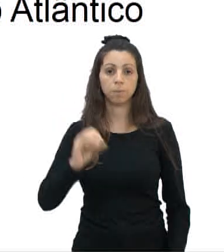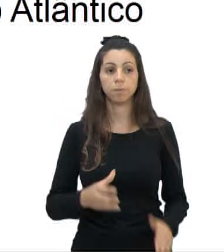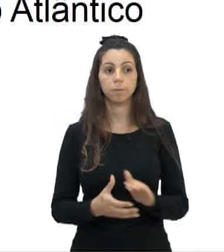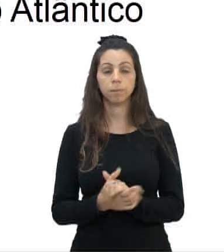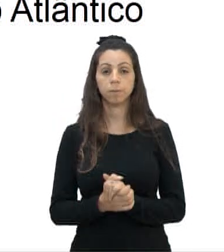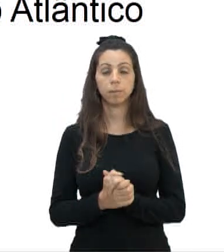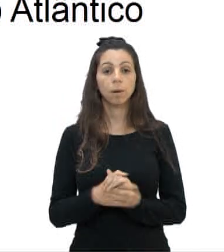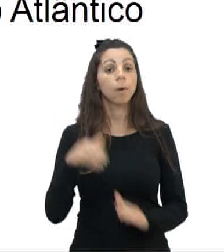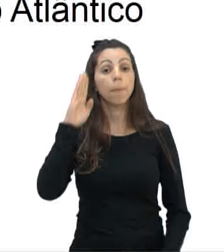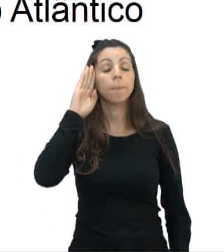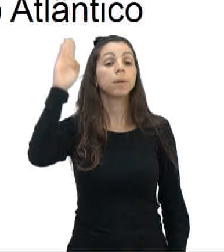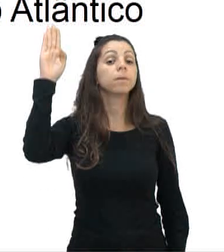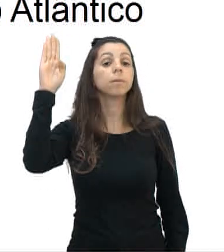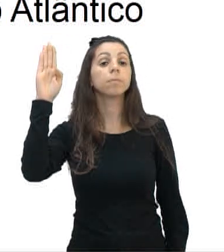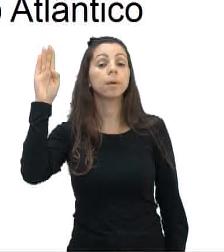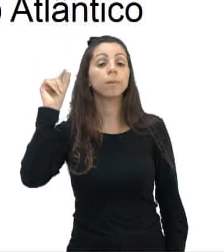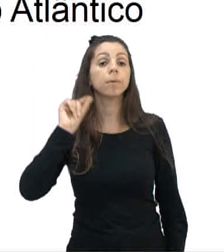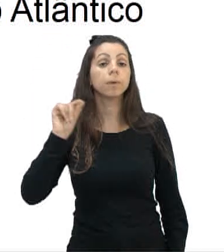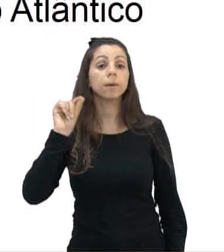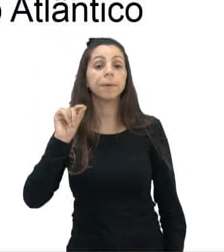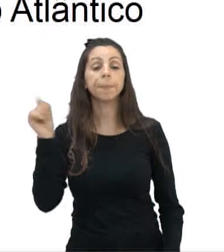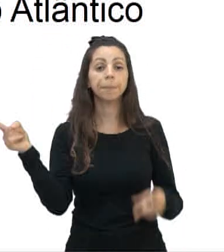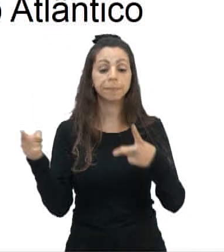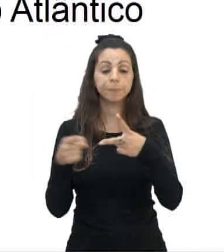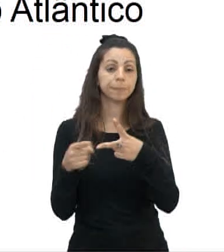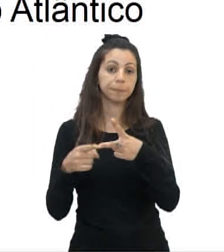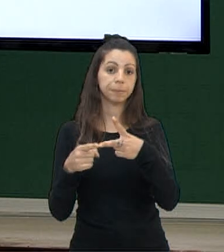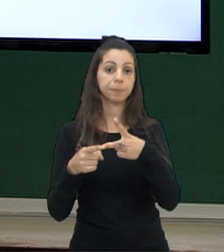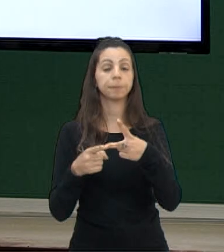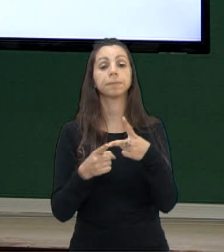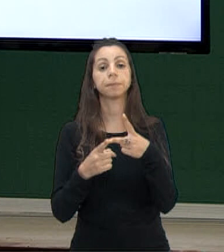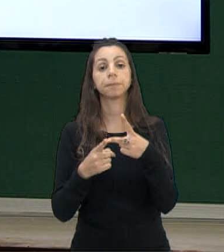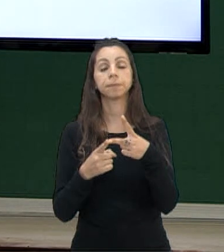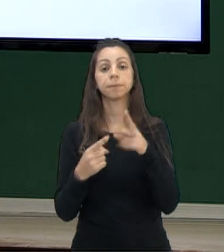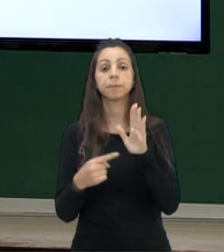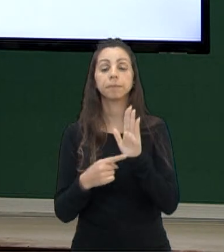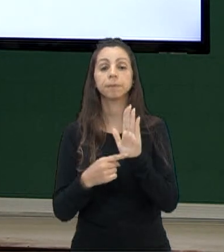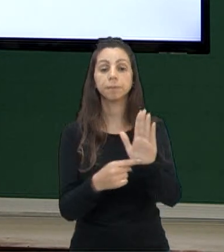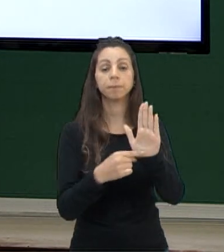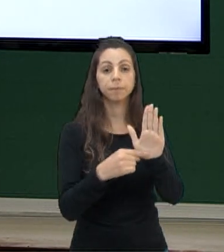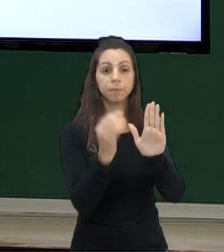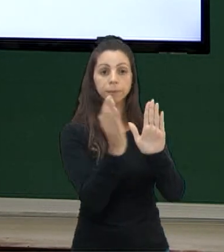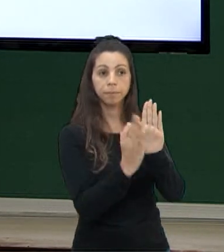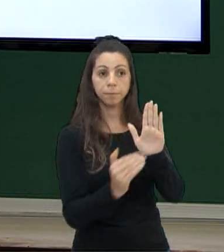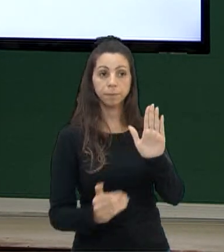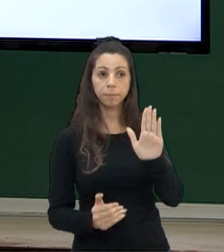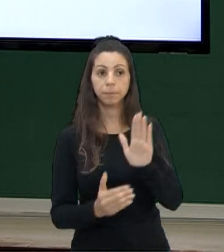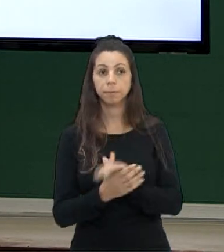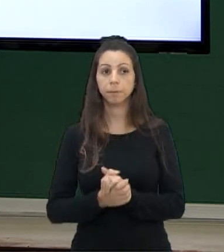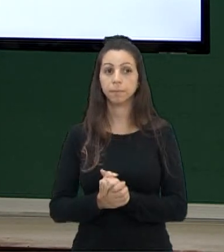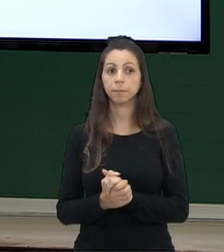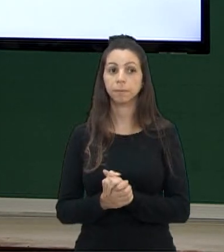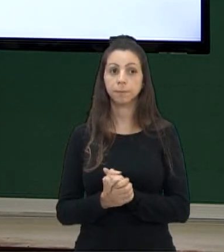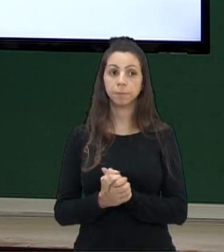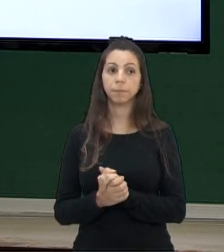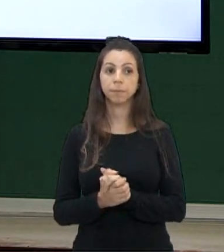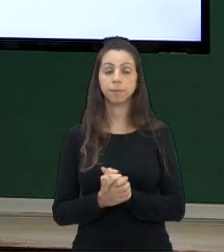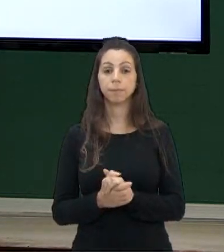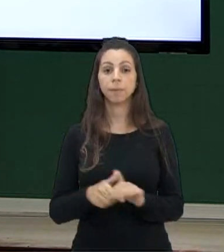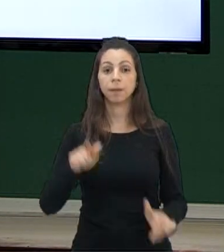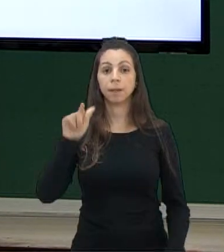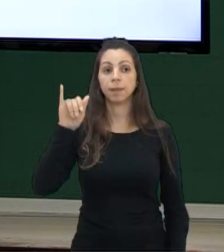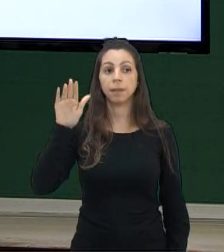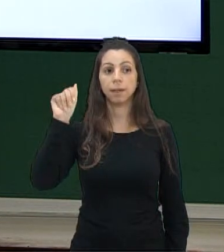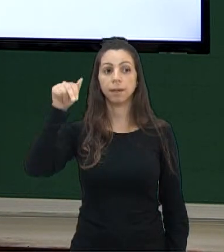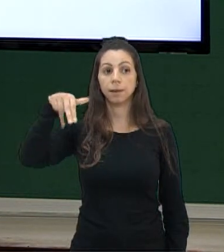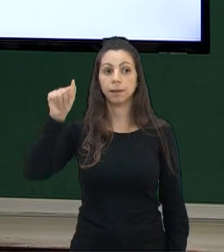os principais escudos cristalinos que nós temos no nosso país, apresento aqui para você o escudo das Guianas ou